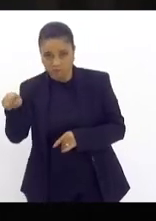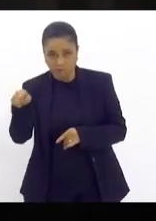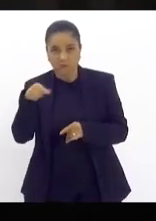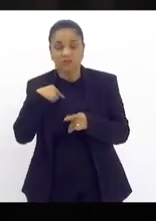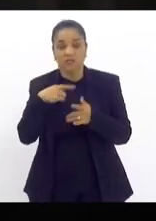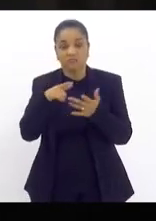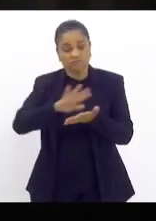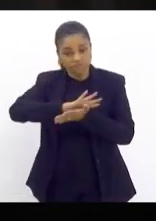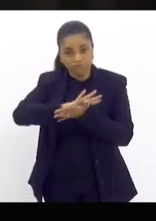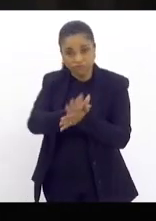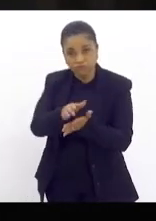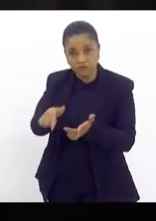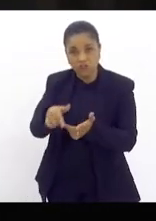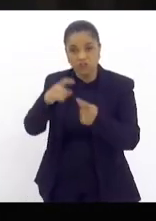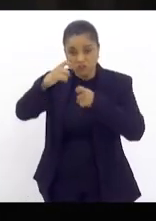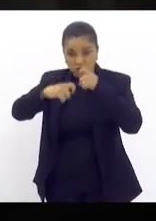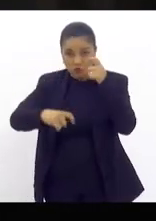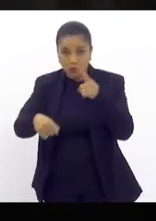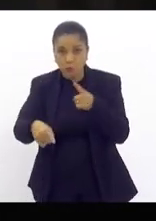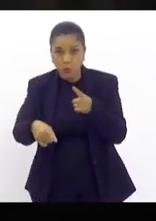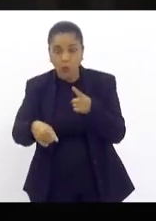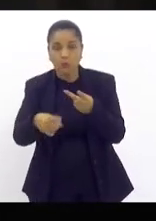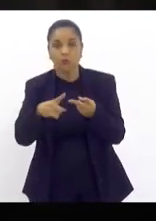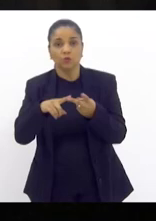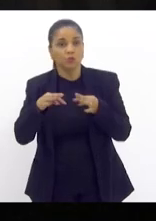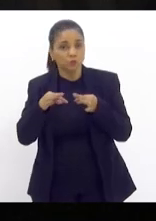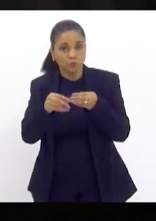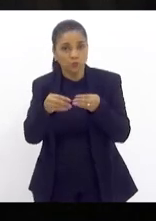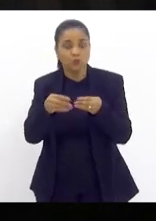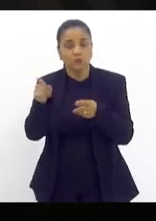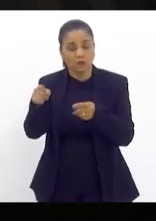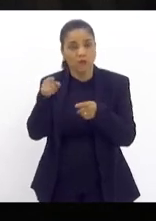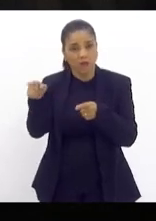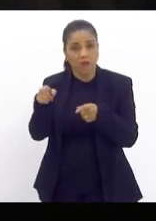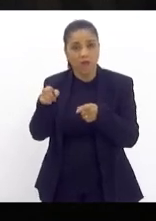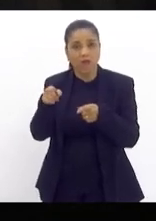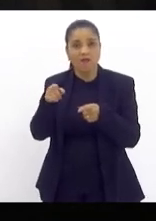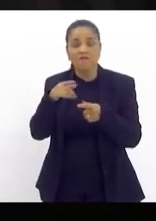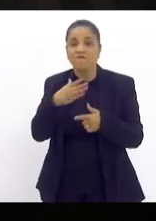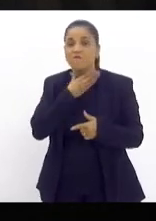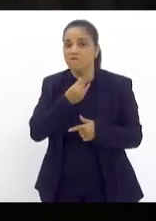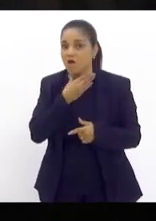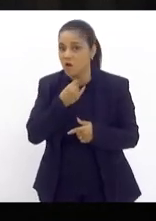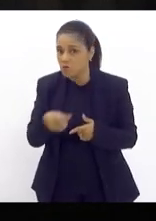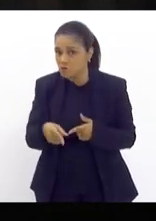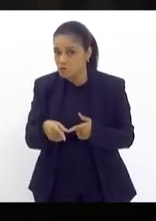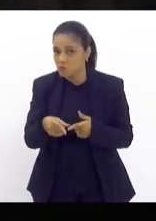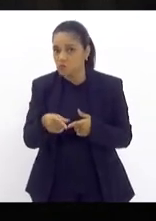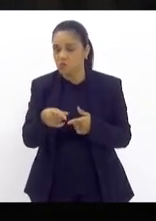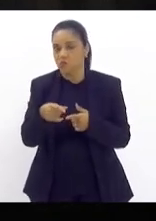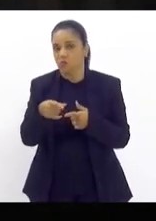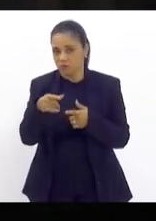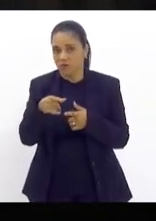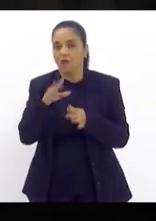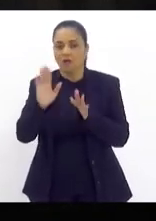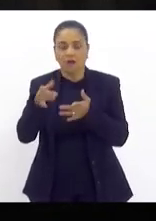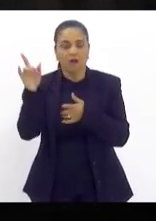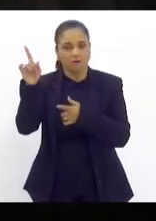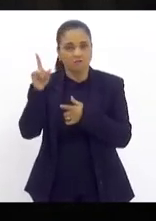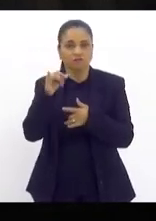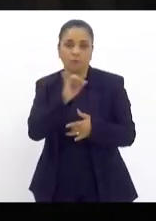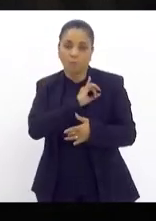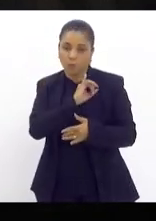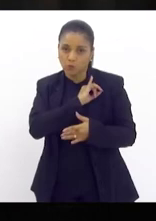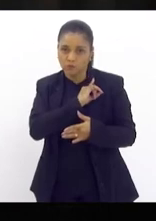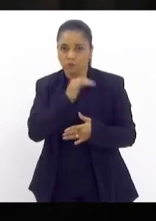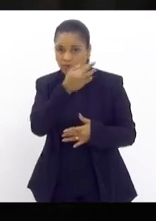por perfis fakes. Então, a reitoria da Universidade Federal Rural do Rio de Janeiro acionou já a Polícia Federal